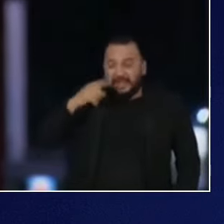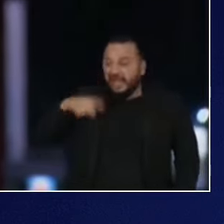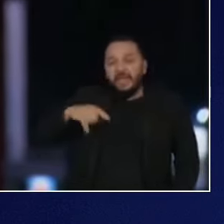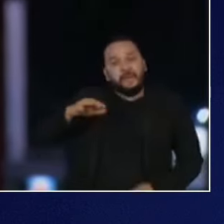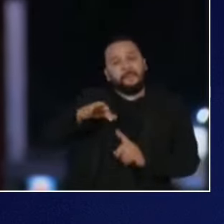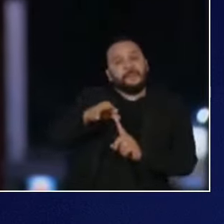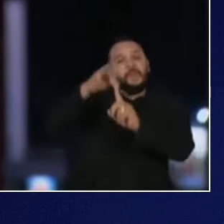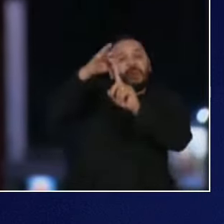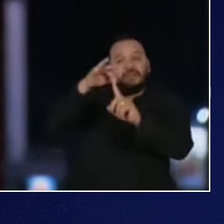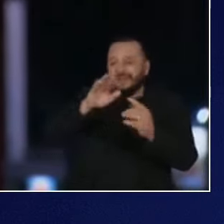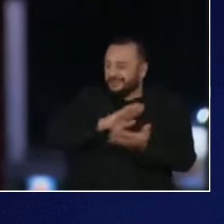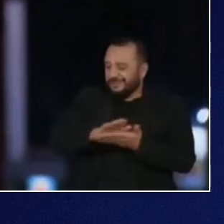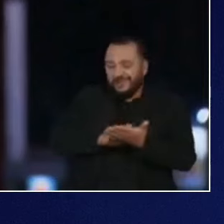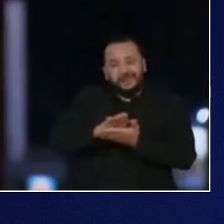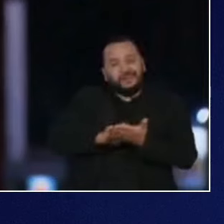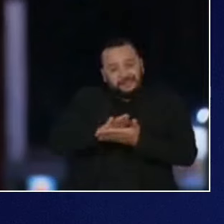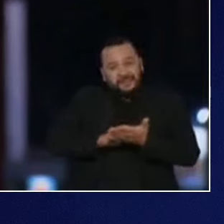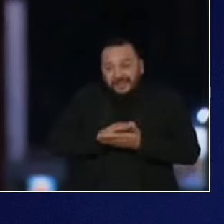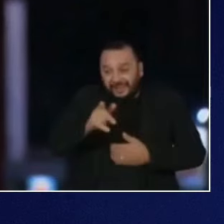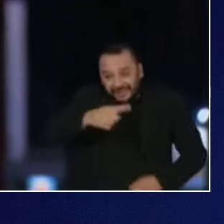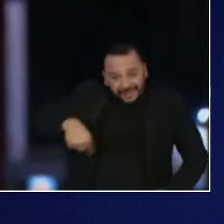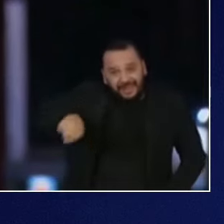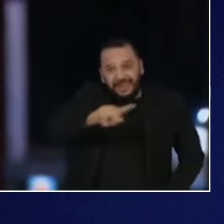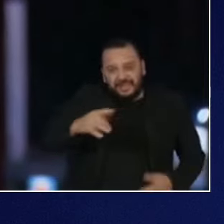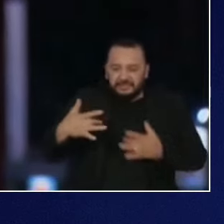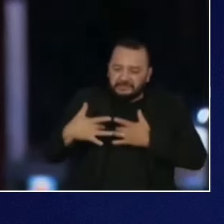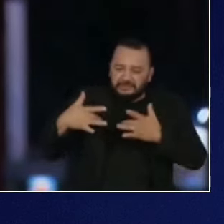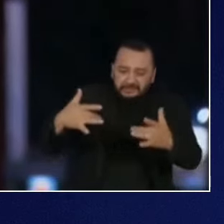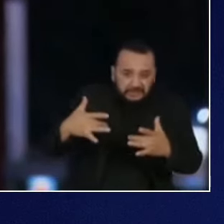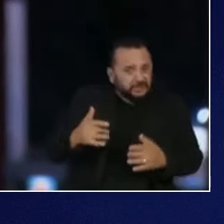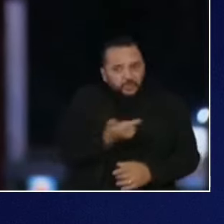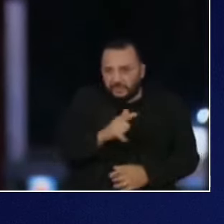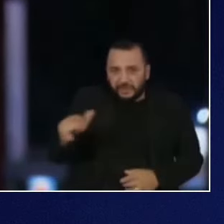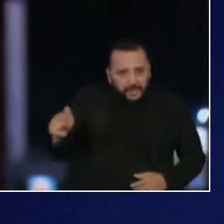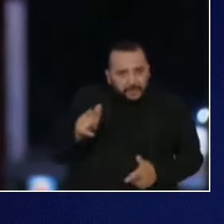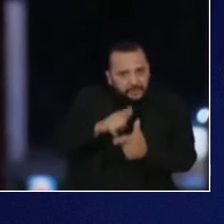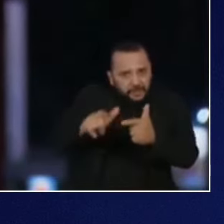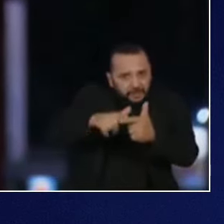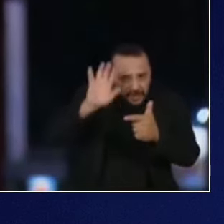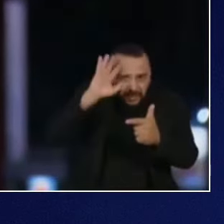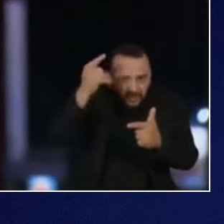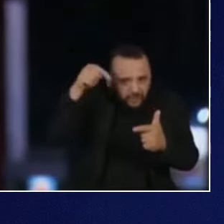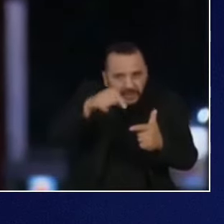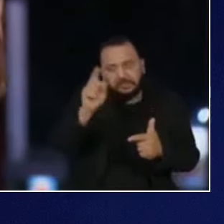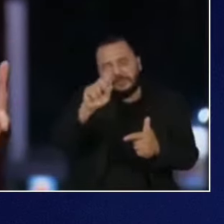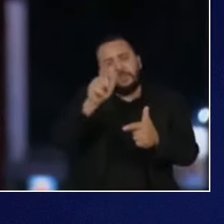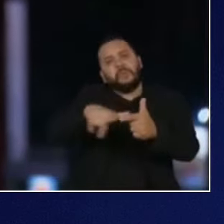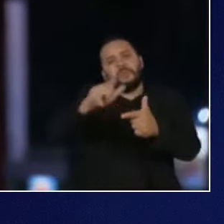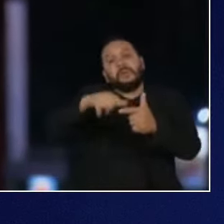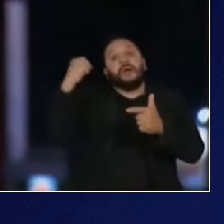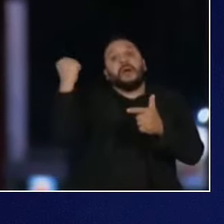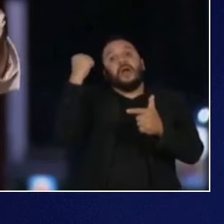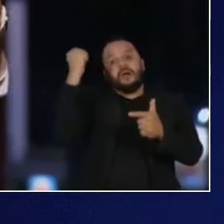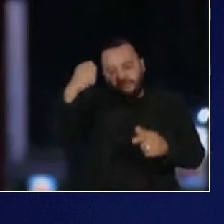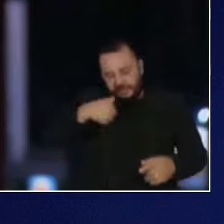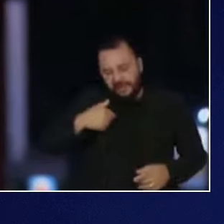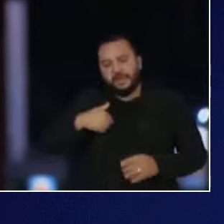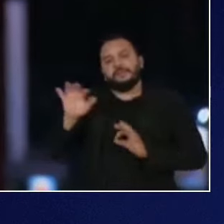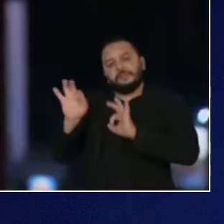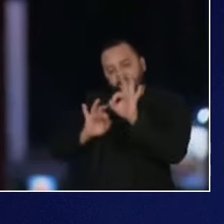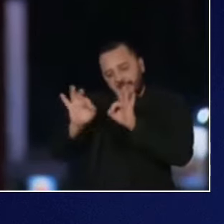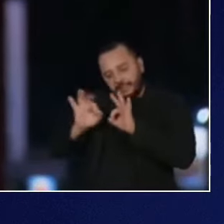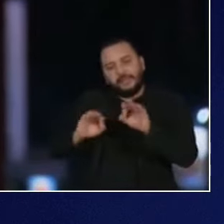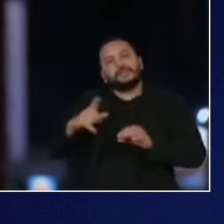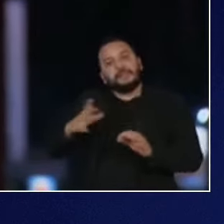se eles vão ter a humanidade a seriedade para enfrentar esses problemas tão graves eu venho demonstrando que me preparei que